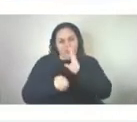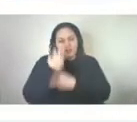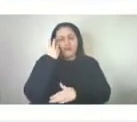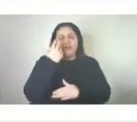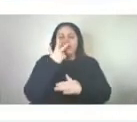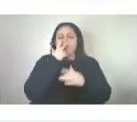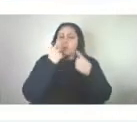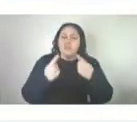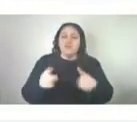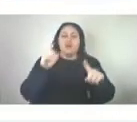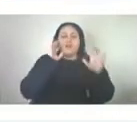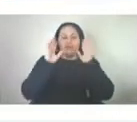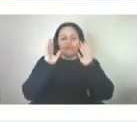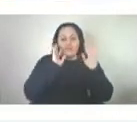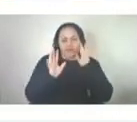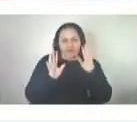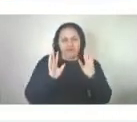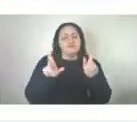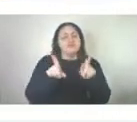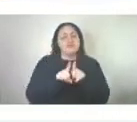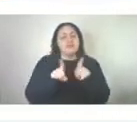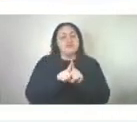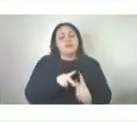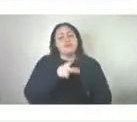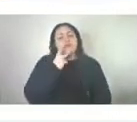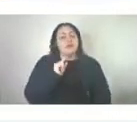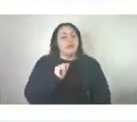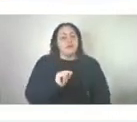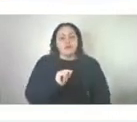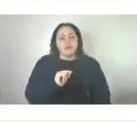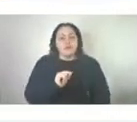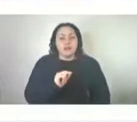reflexão e insistir que a formação em saúde